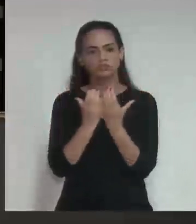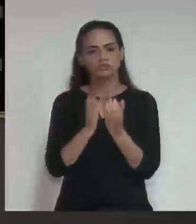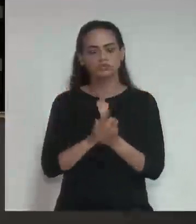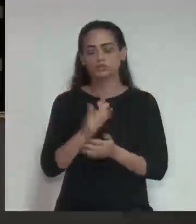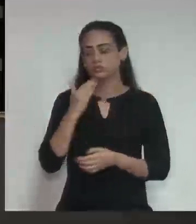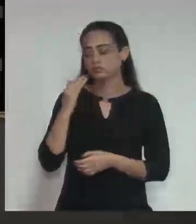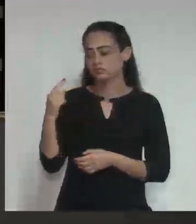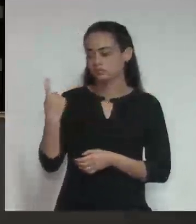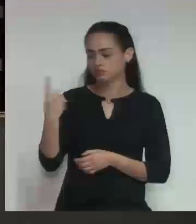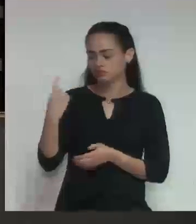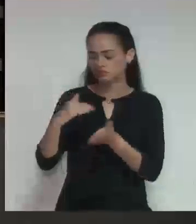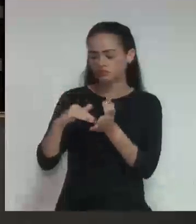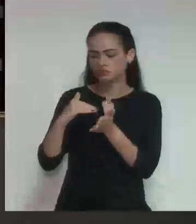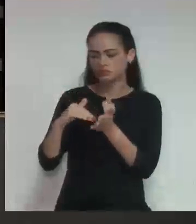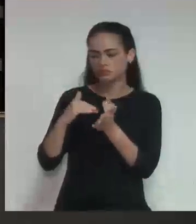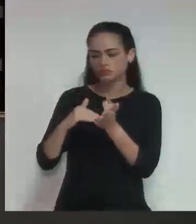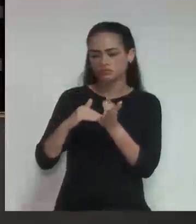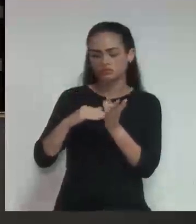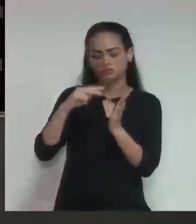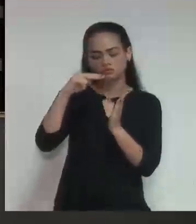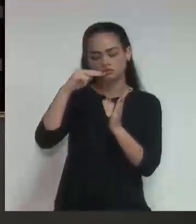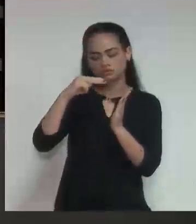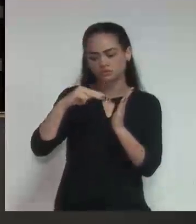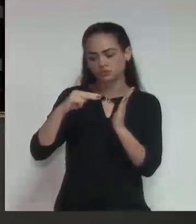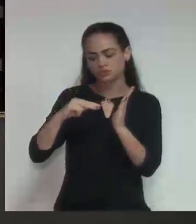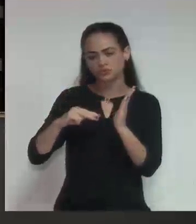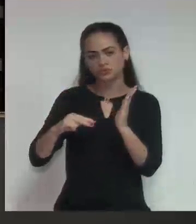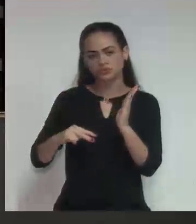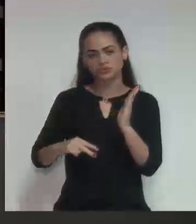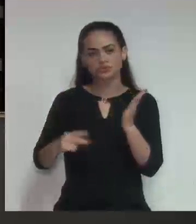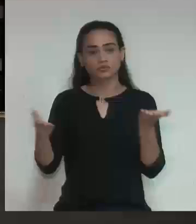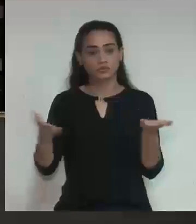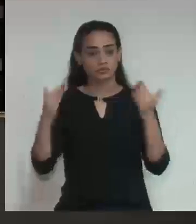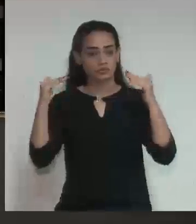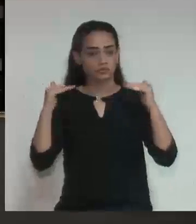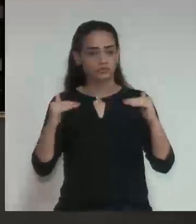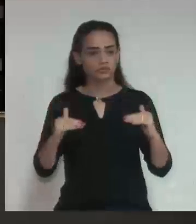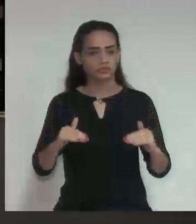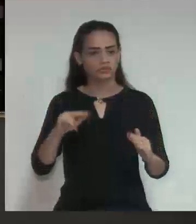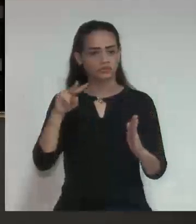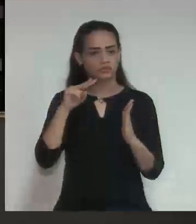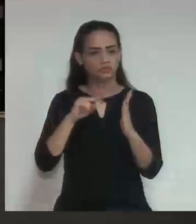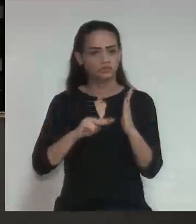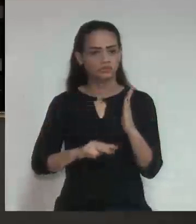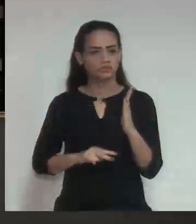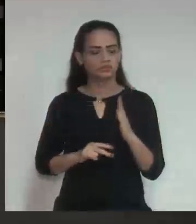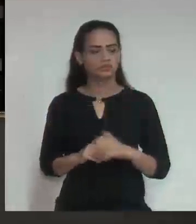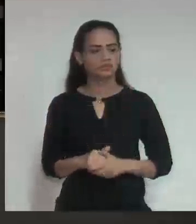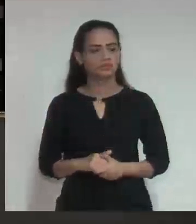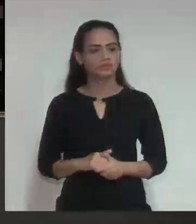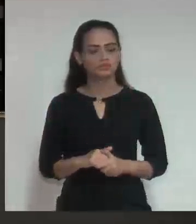primeiro secretário que proceda à leitura das matérias constantes na pauta do expediente.